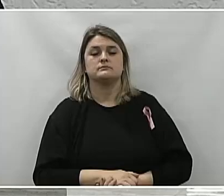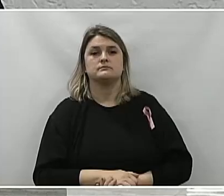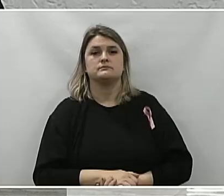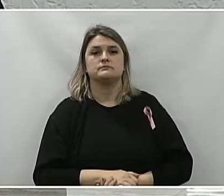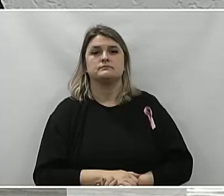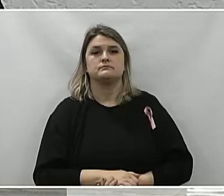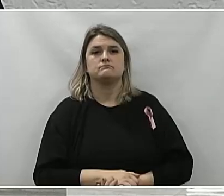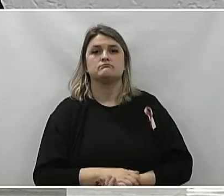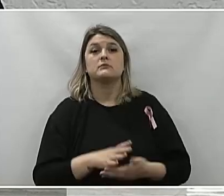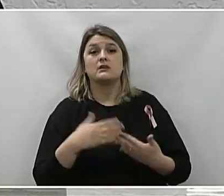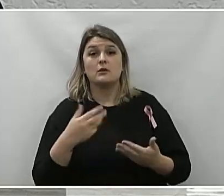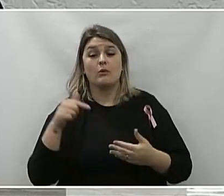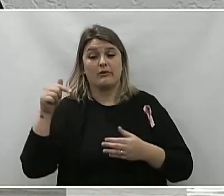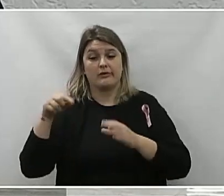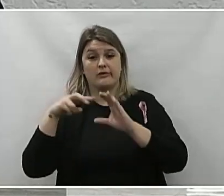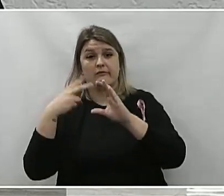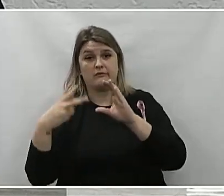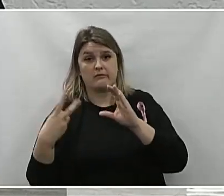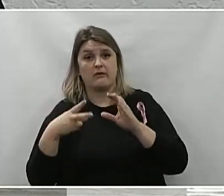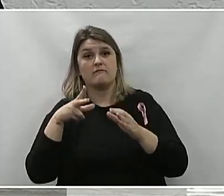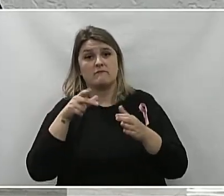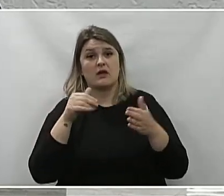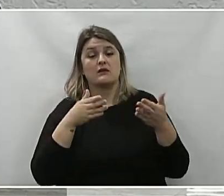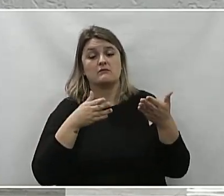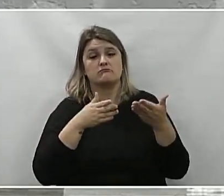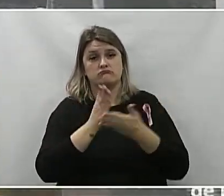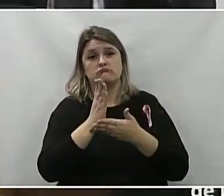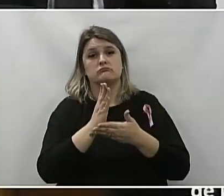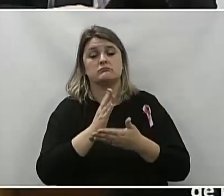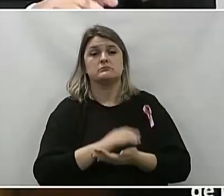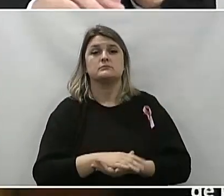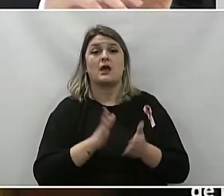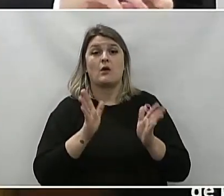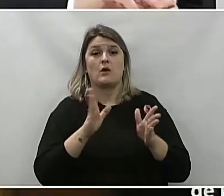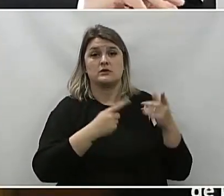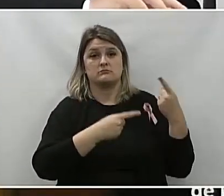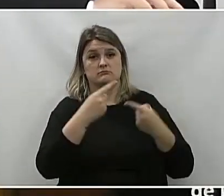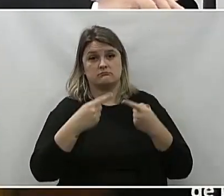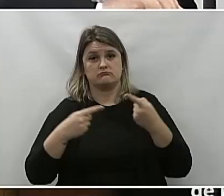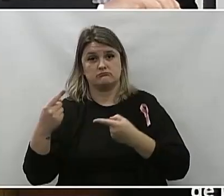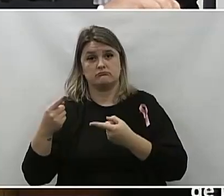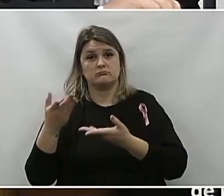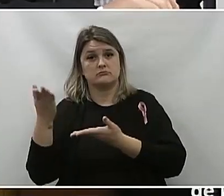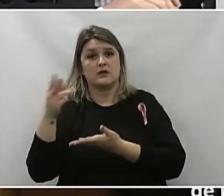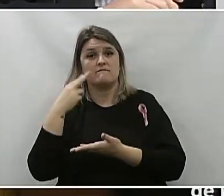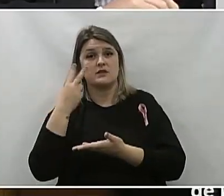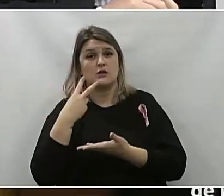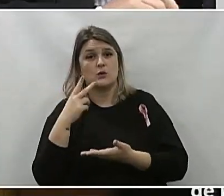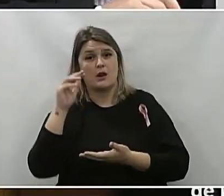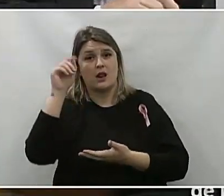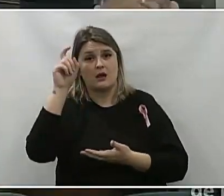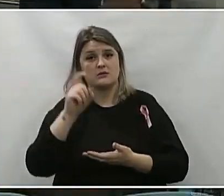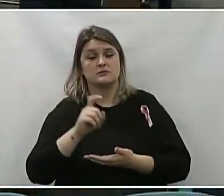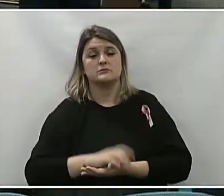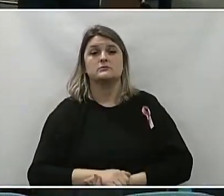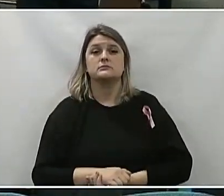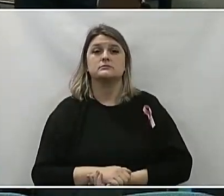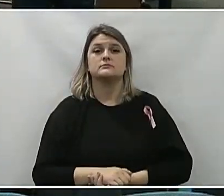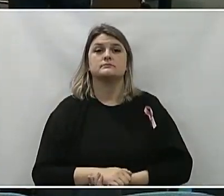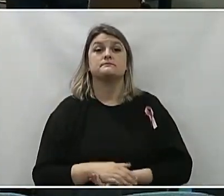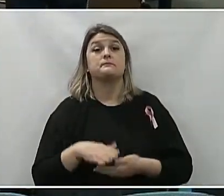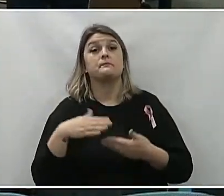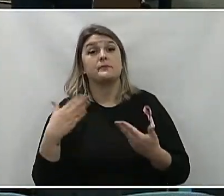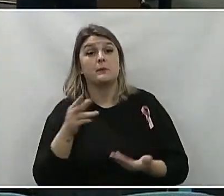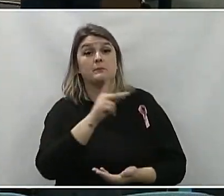dará o indispensável aval em discussão com a palavra Vereador Alex Anastácio